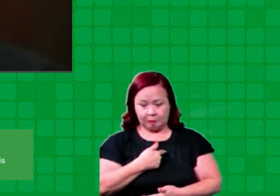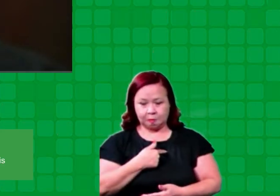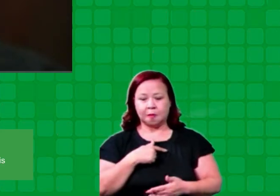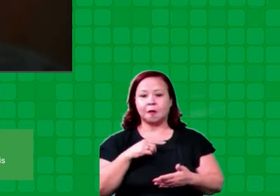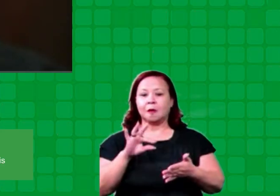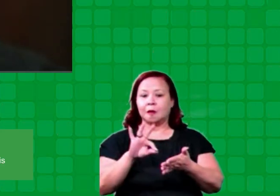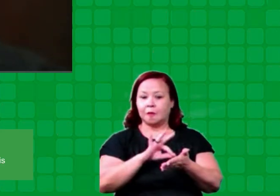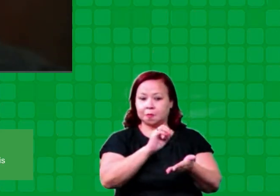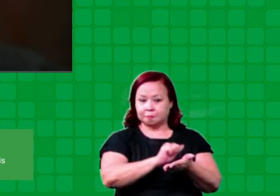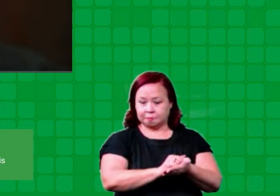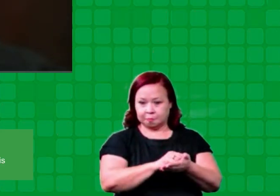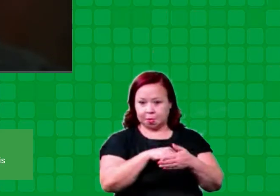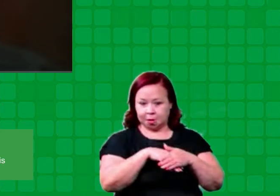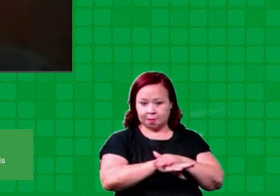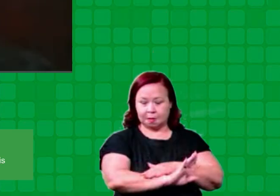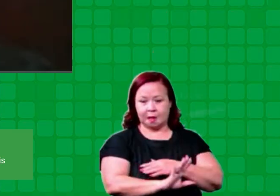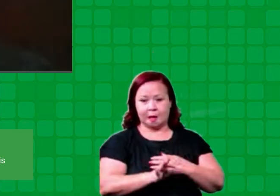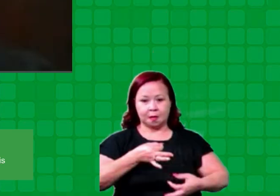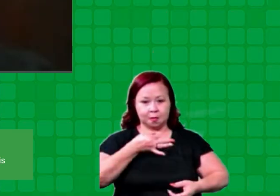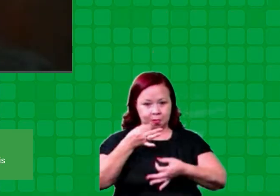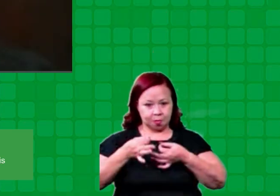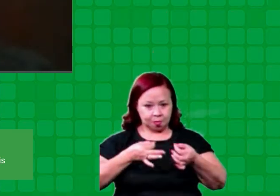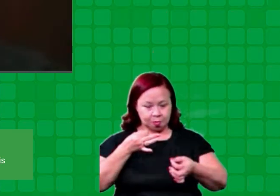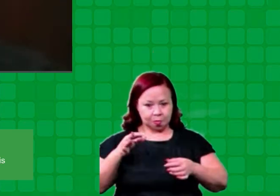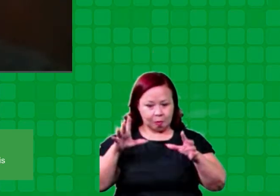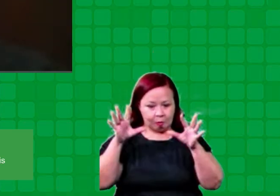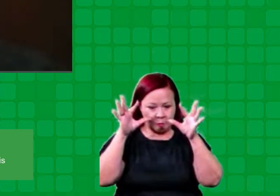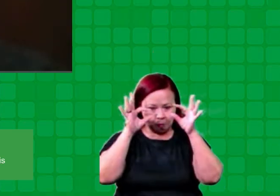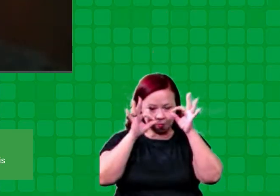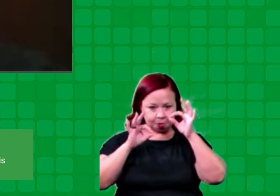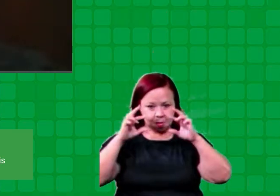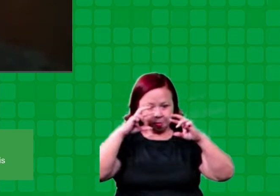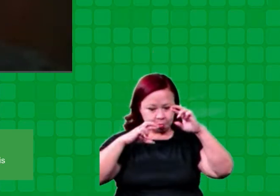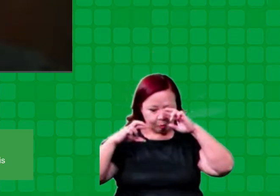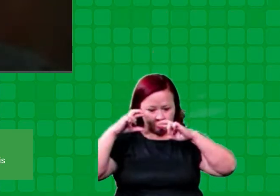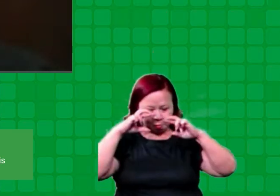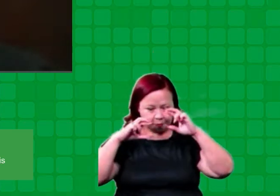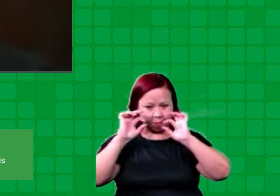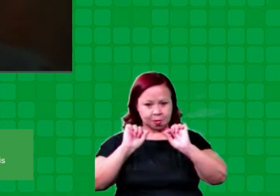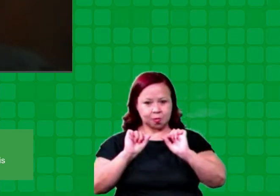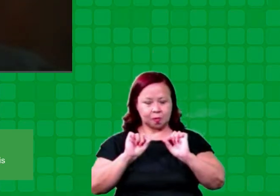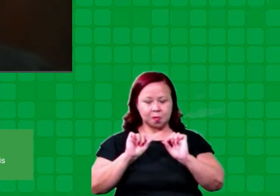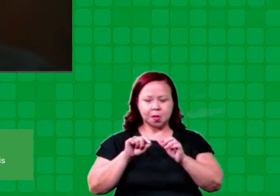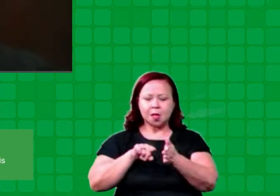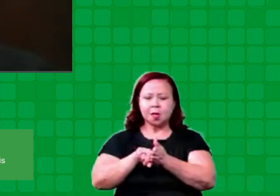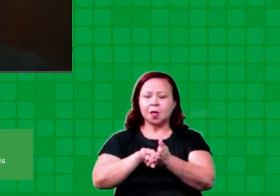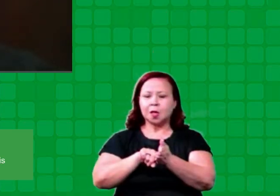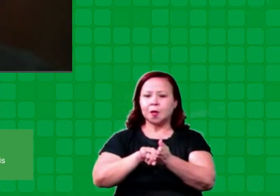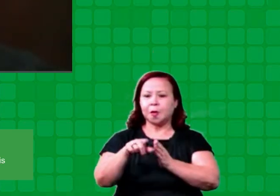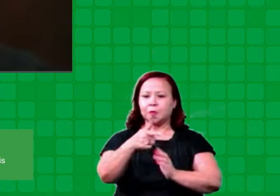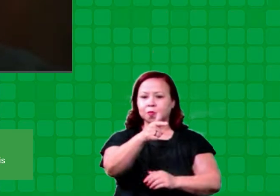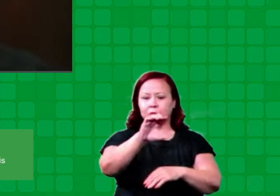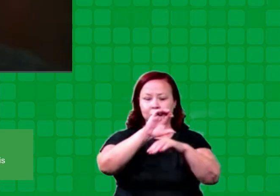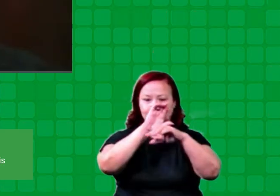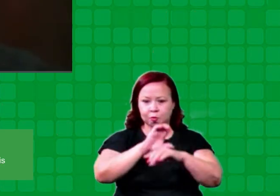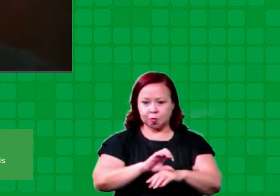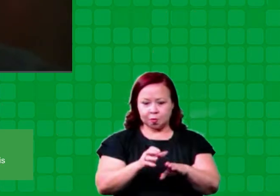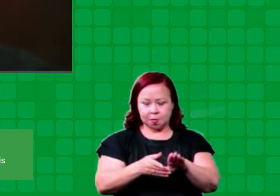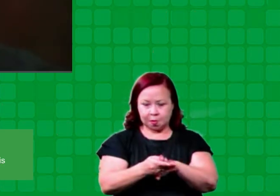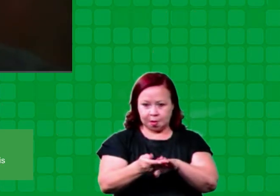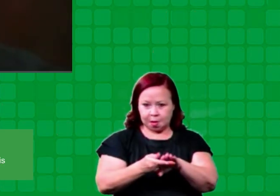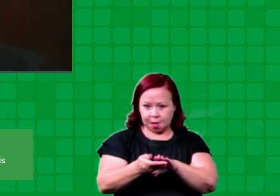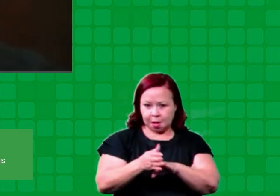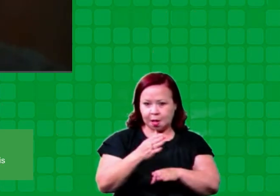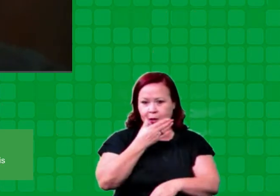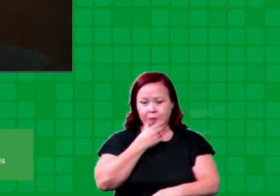registrado, tá, pessoal? Essas sugestões, essas observações. E consulta os demais conselheiros e conselheiras se querem